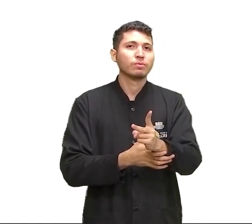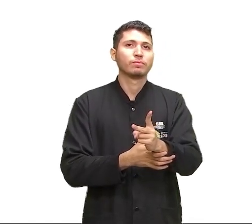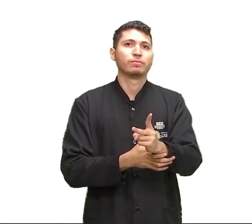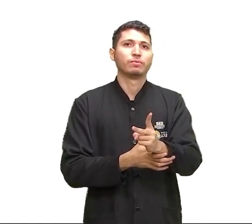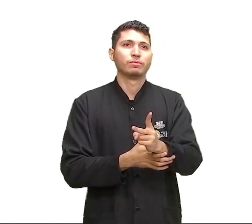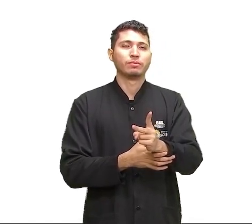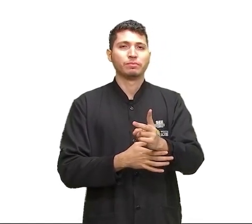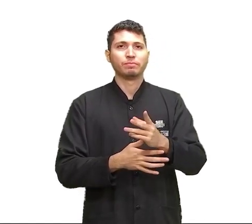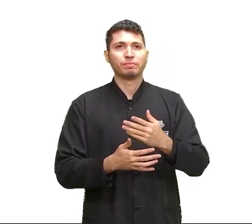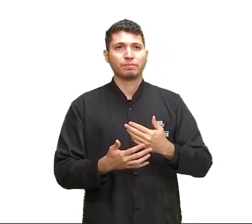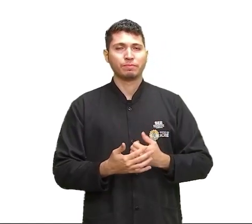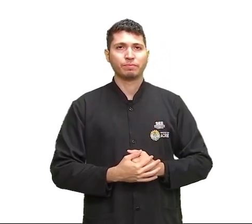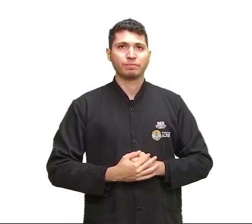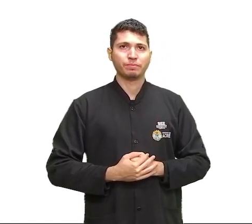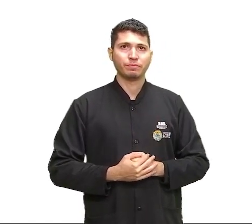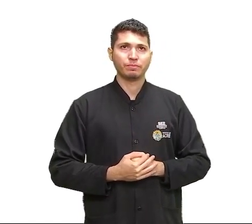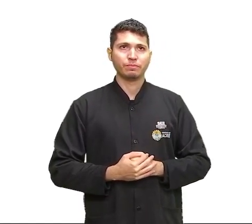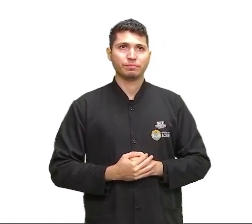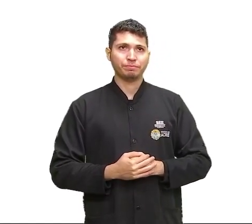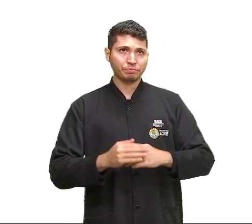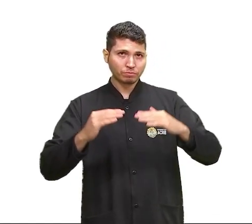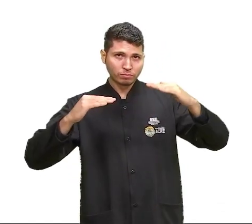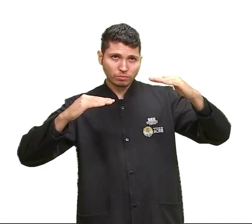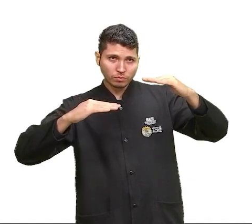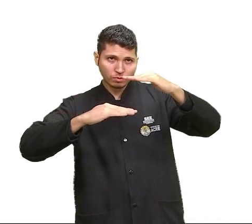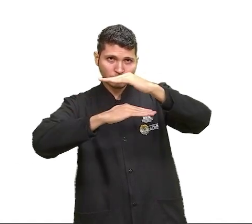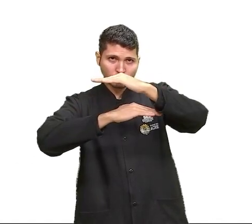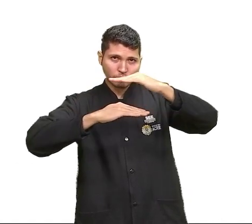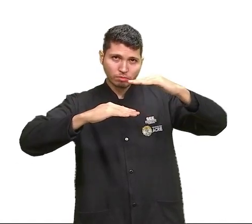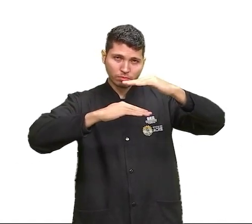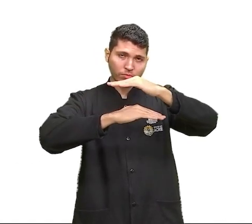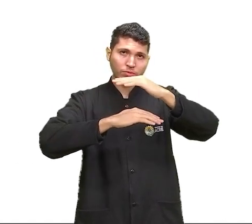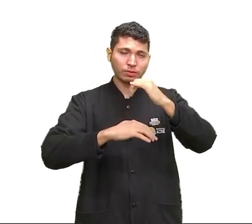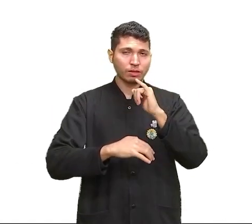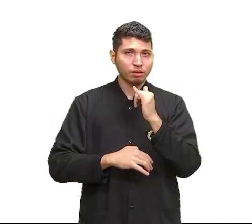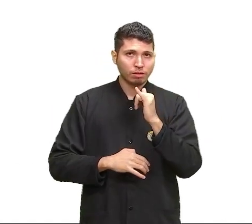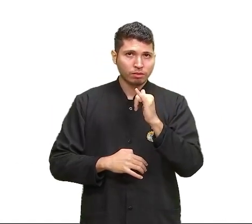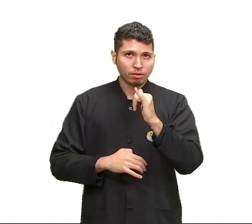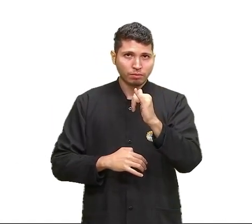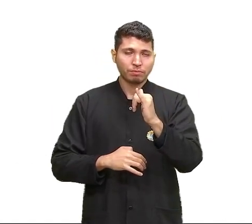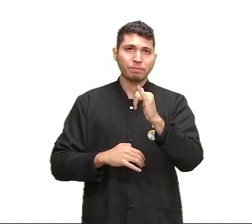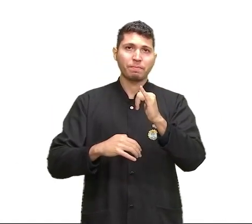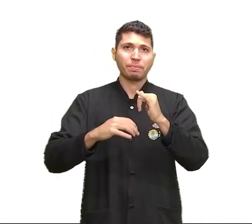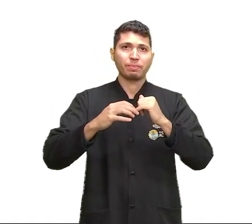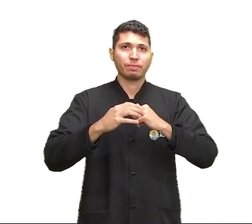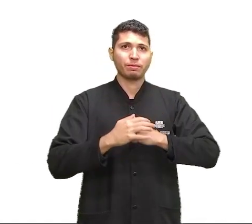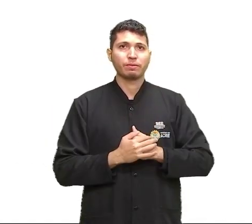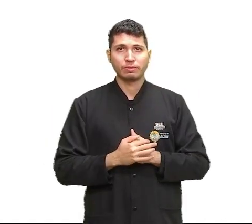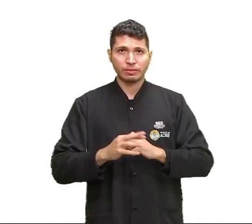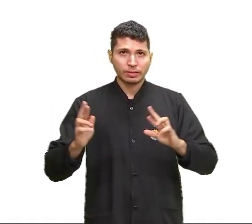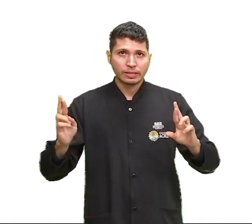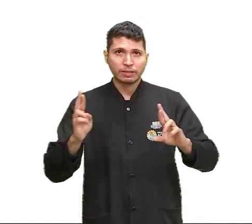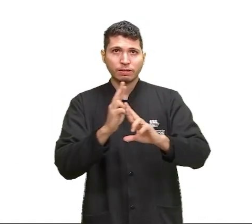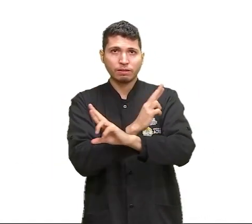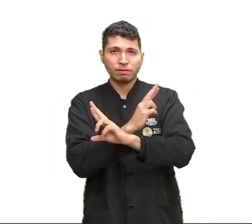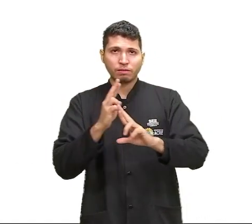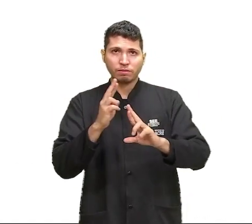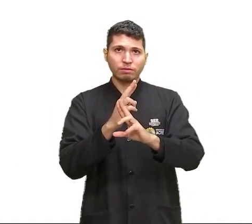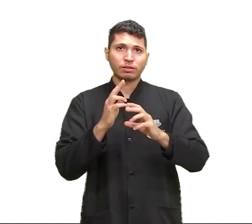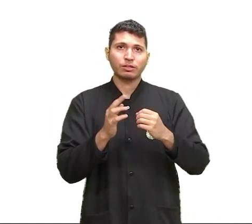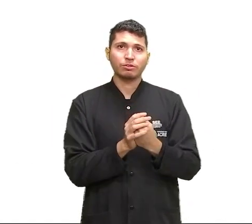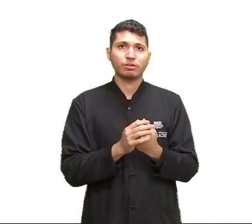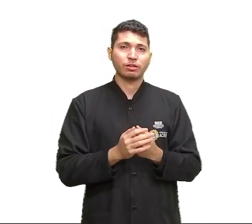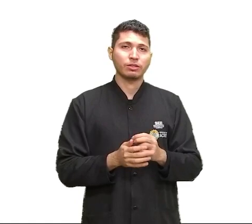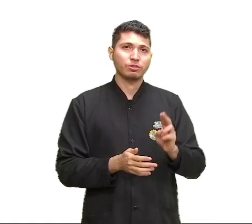como funciona um circuito em paralelo? O circuito em paralelo está relacionado às instalações elétricas da nossa